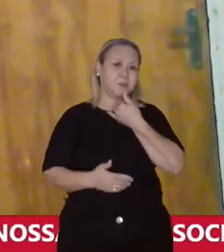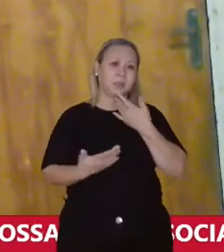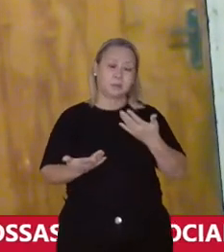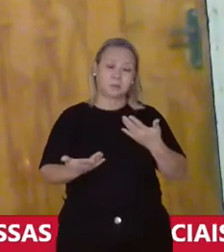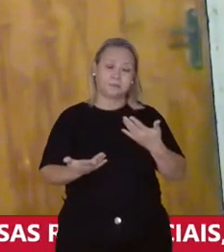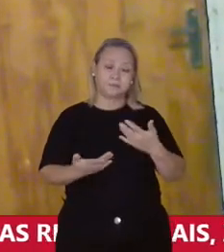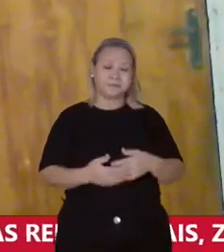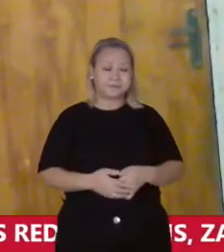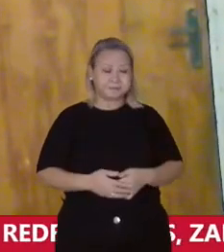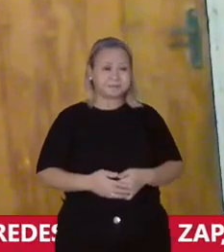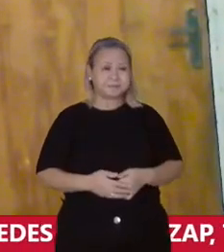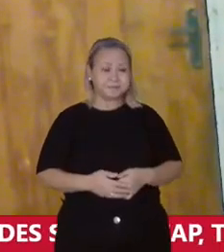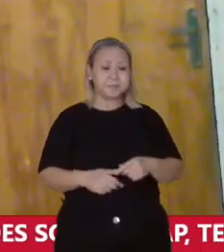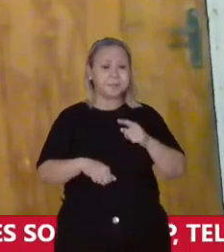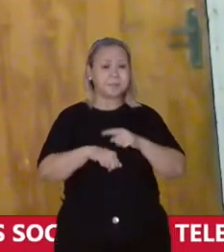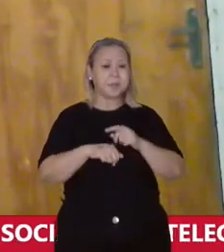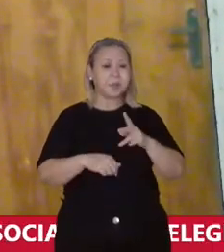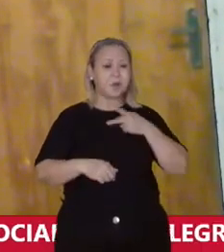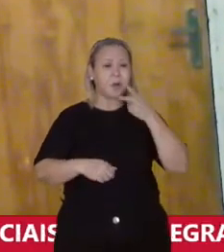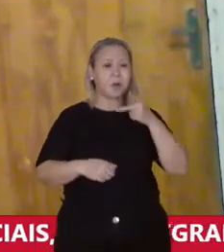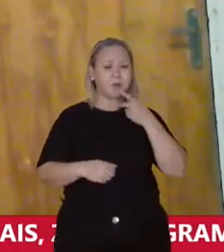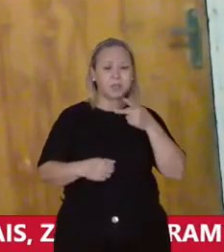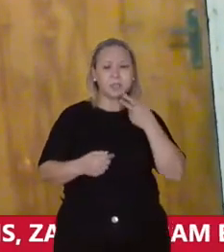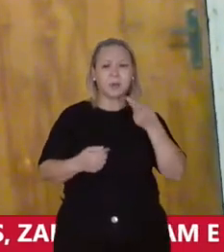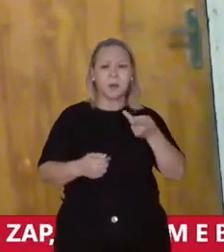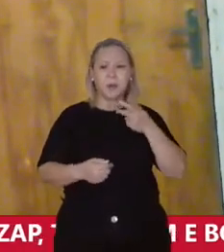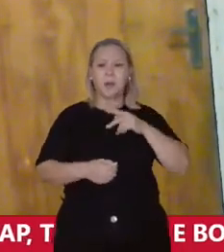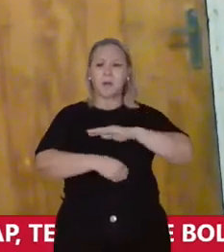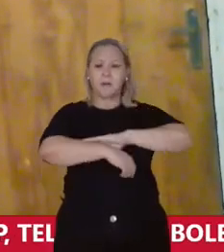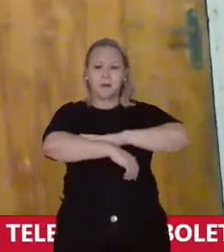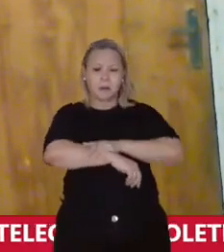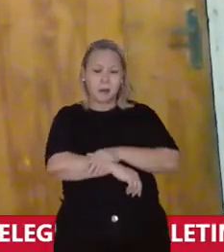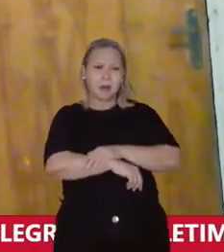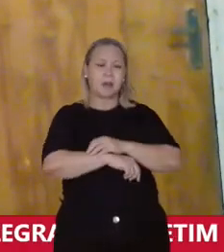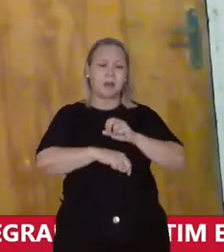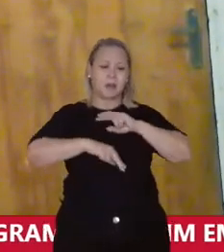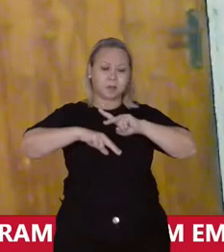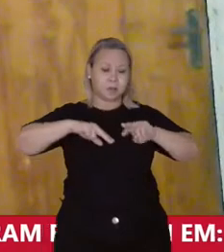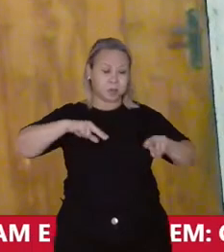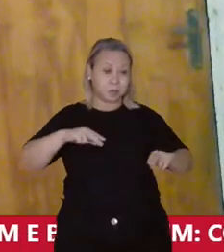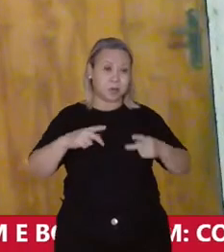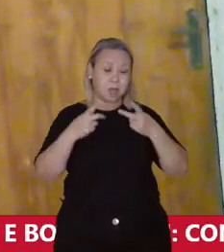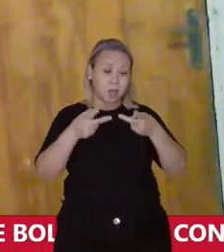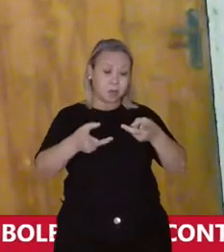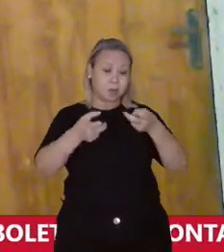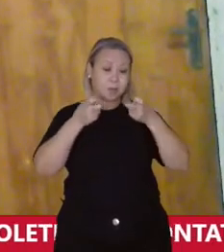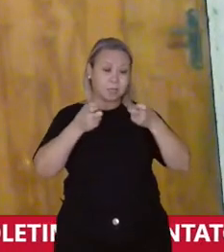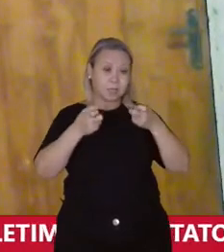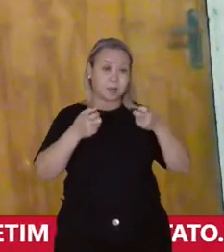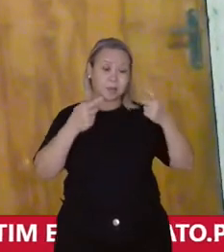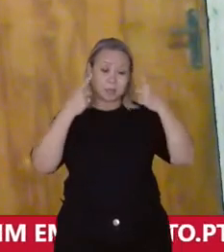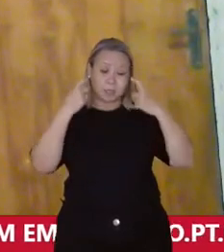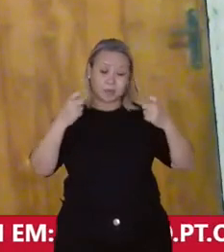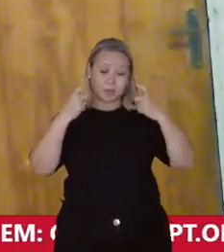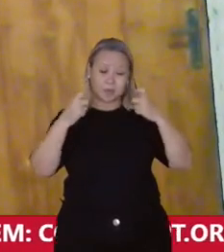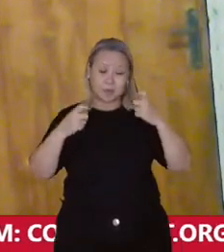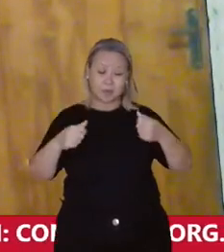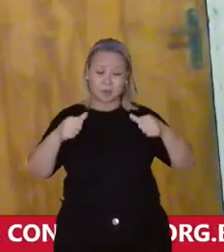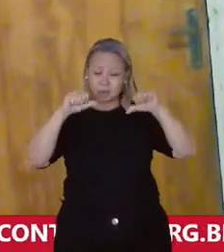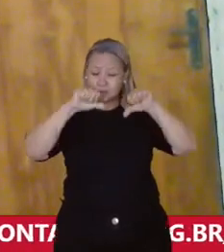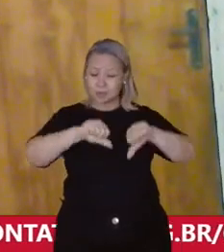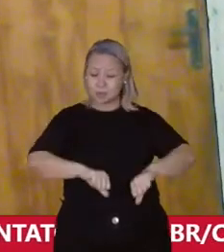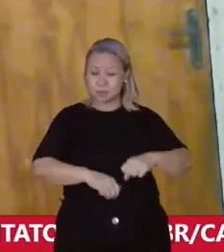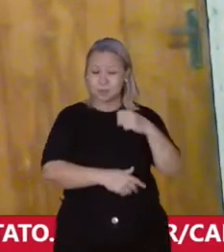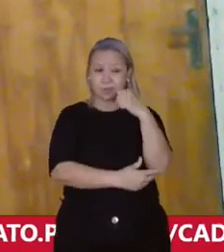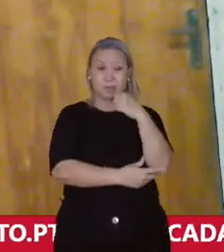colocou, né? E quando a gente faz o recorte racial e o recorte de gênero, a gente vê que essas violações são cada vez piores, né? São cada vez